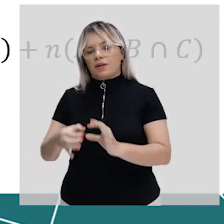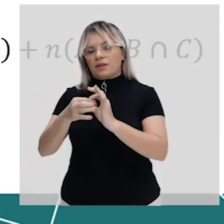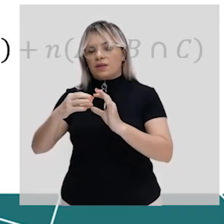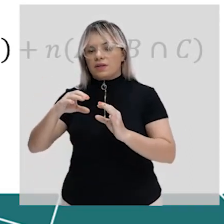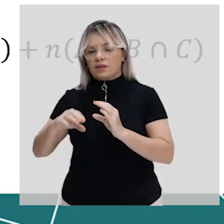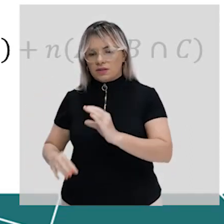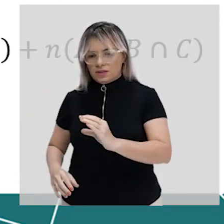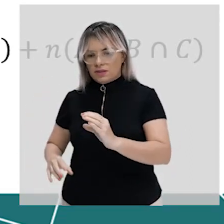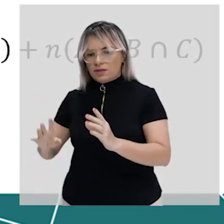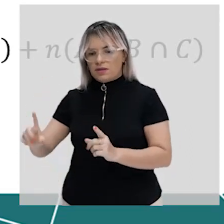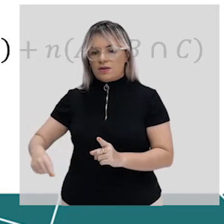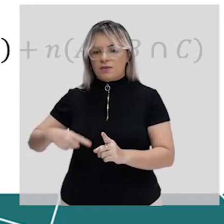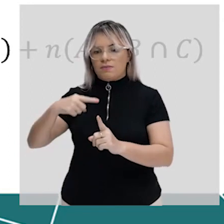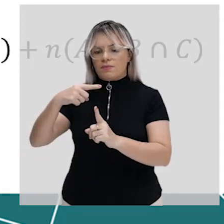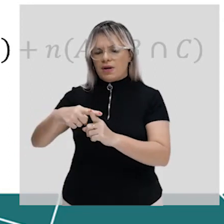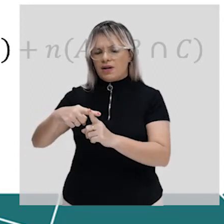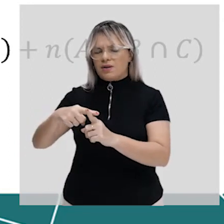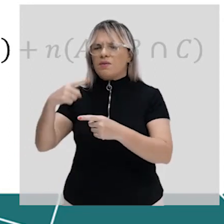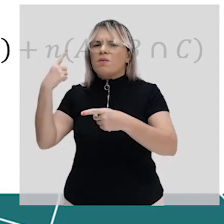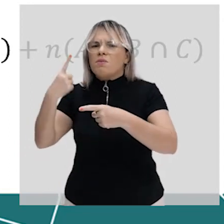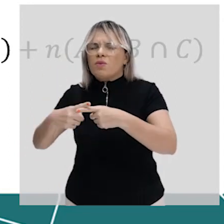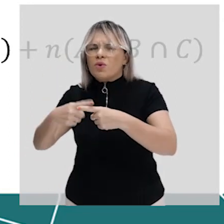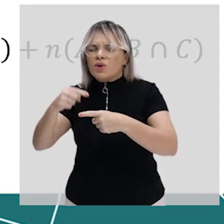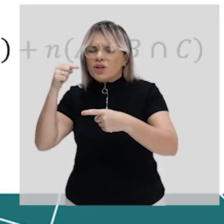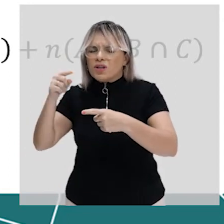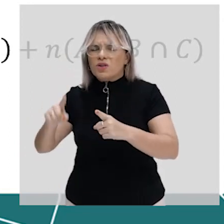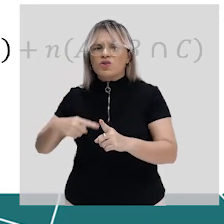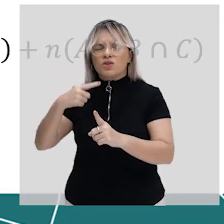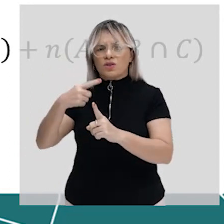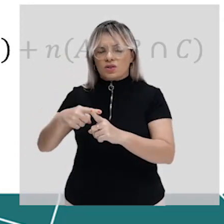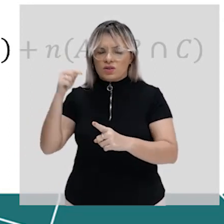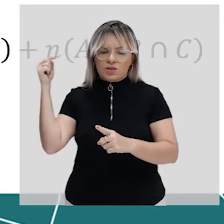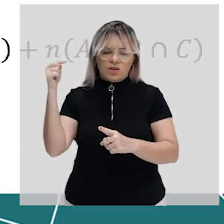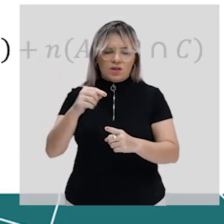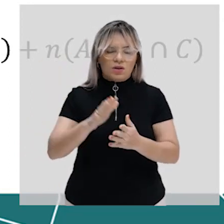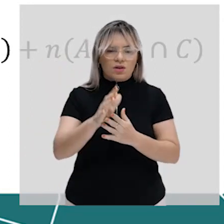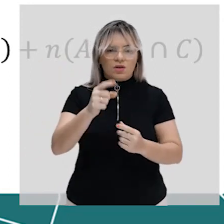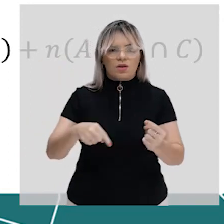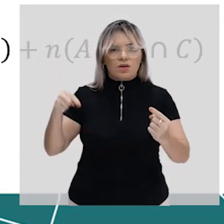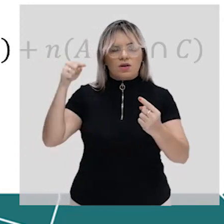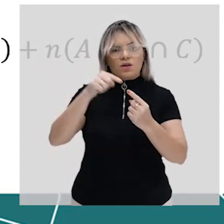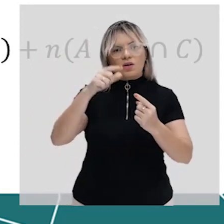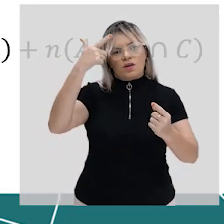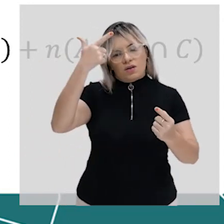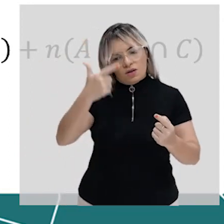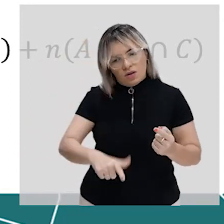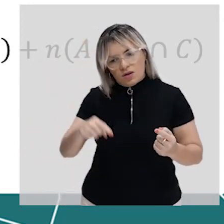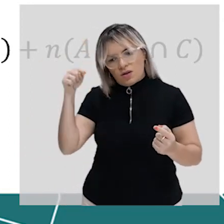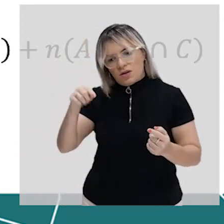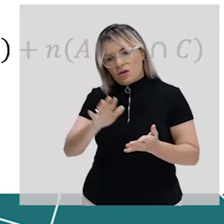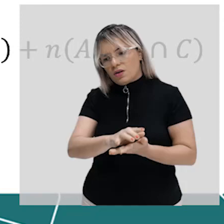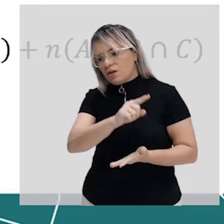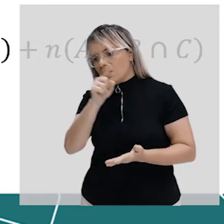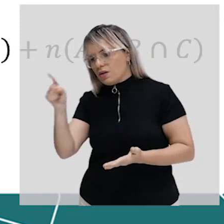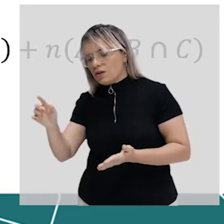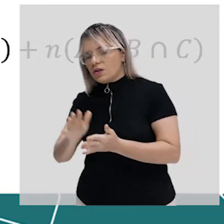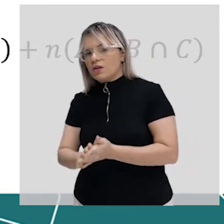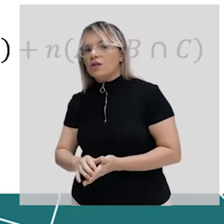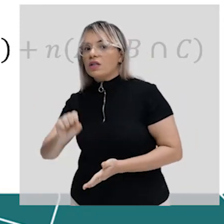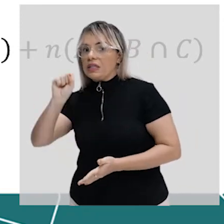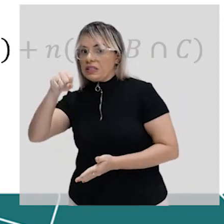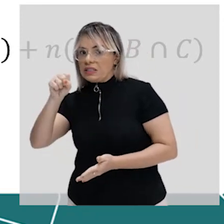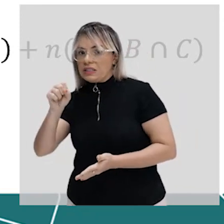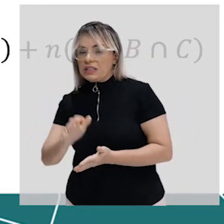estou somando? Gente, se o meu objetivo era tirar as duplicidades, elas foram tiradas aqui. Vai acontecer que eu vou sim precisar incluir